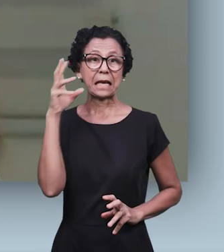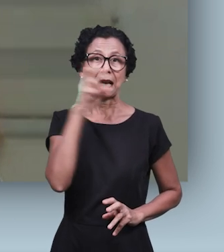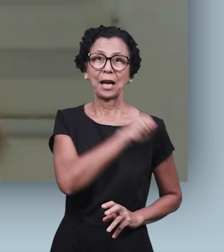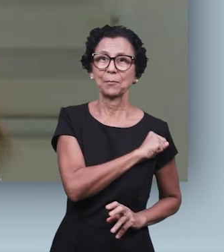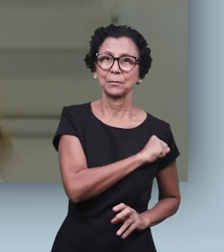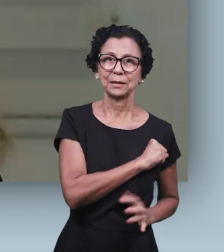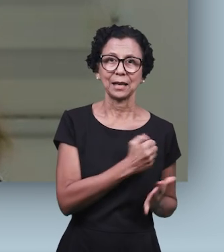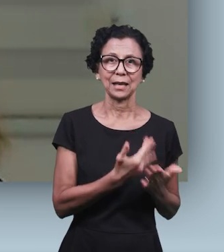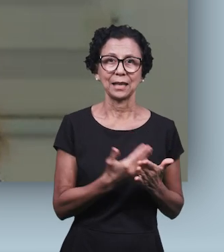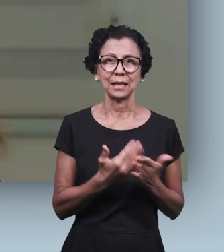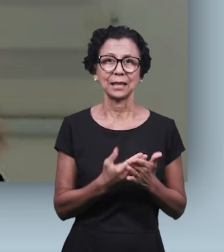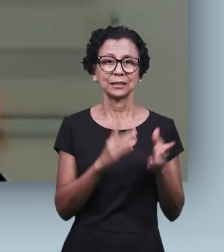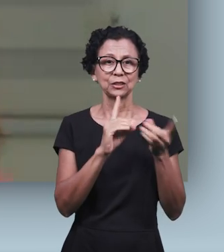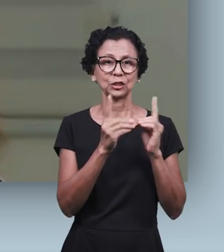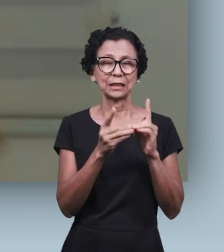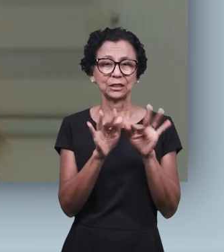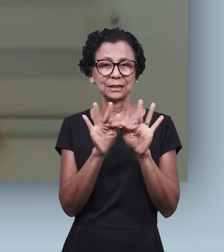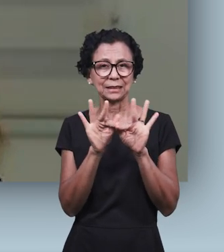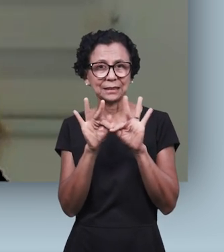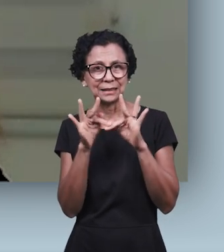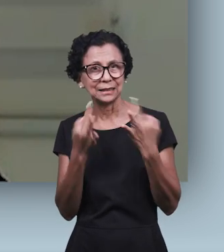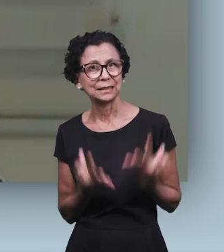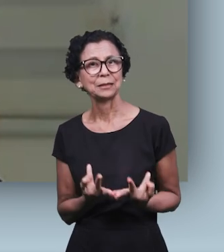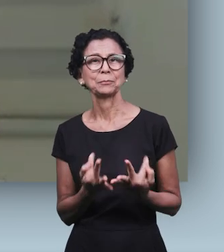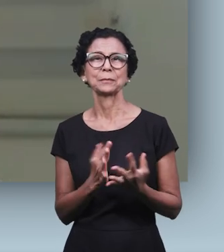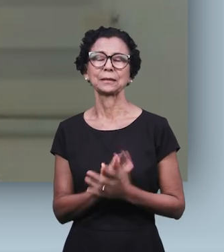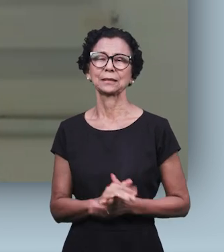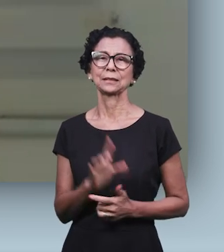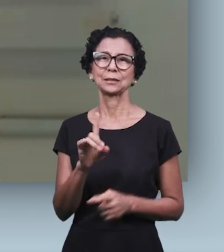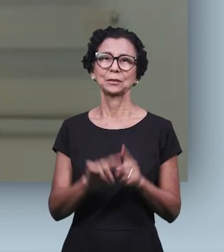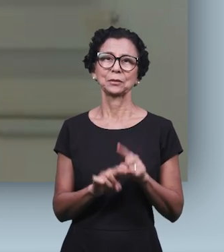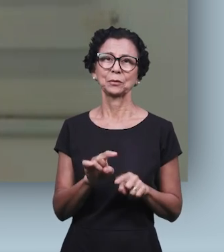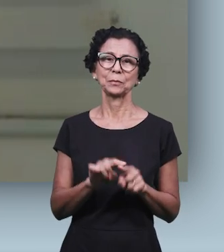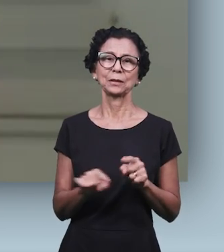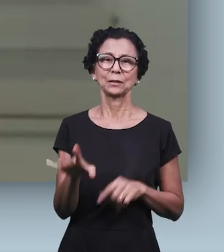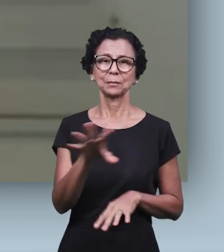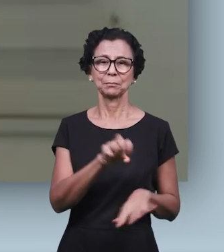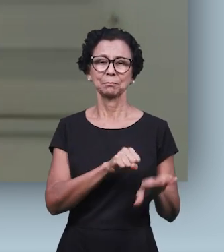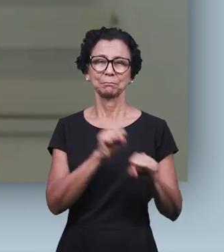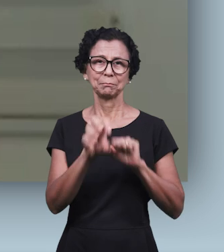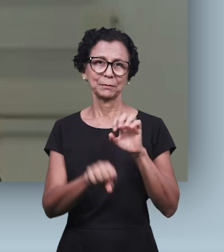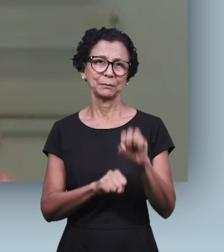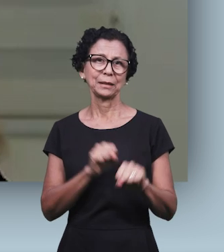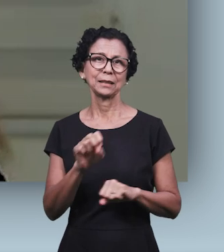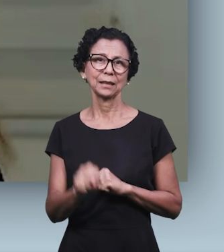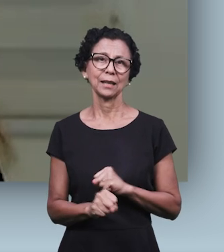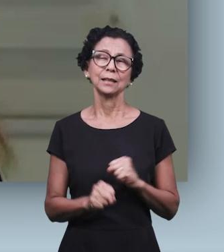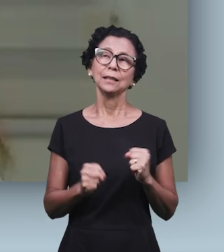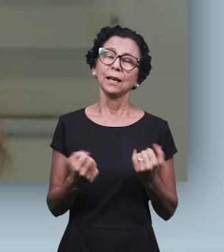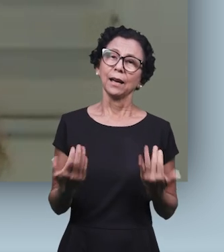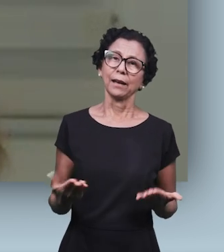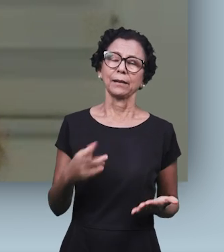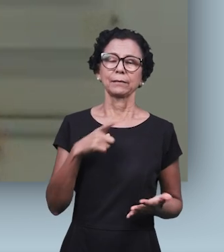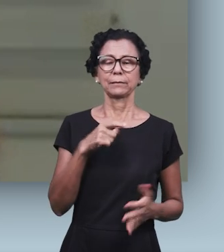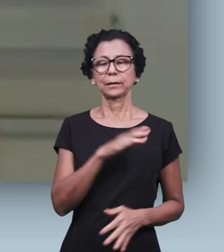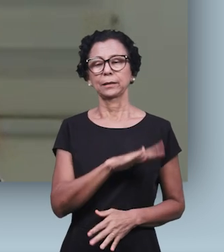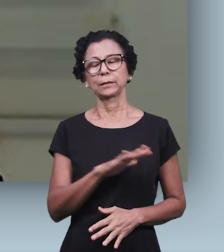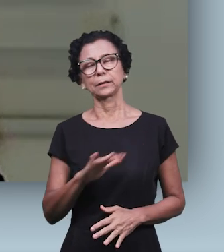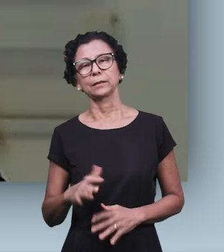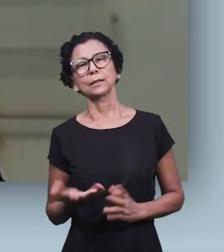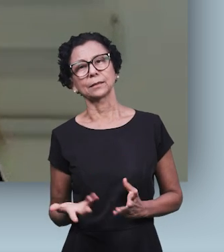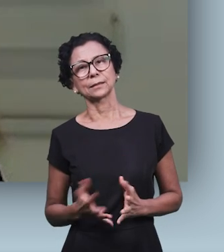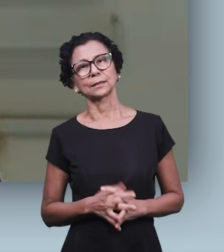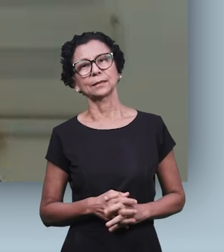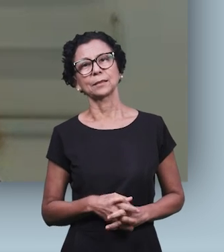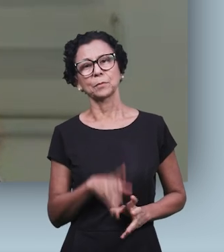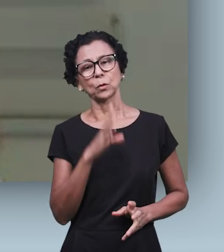aula rápida, uma linguagem simples e um material para que essa criança possa manusear. Claro, tem crianças, como eu falei, né? A professora